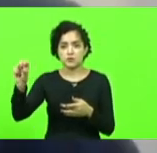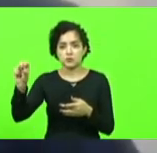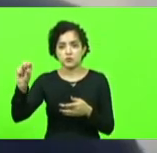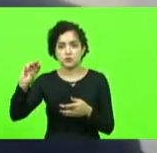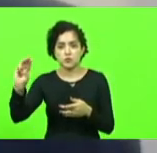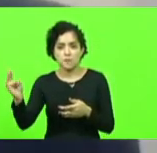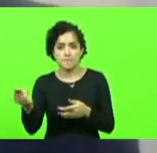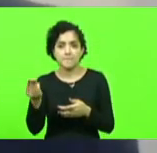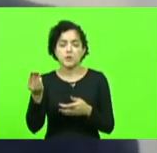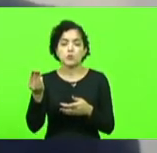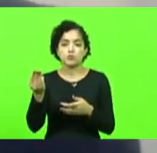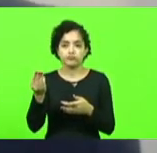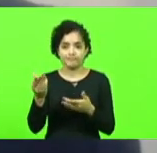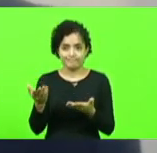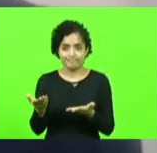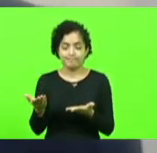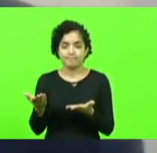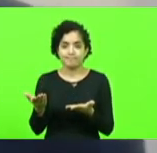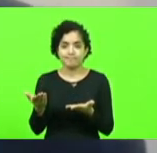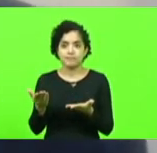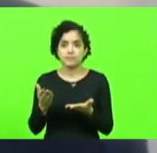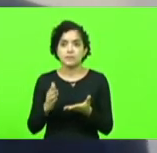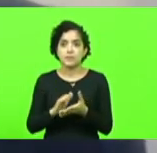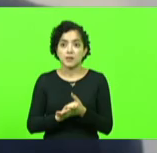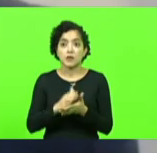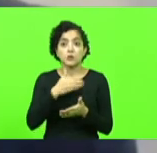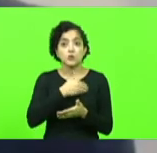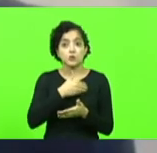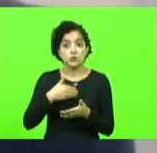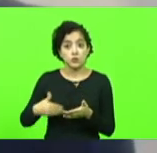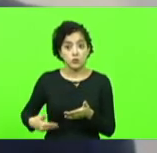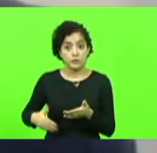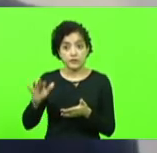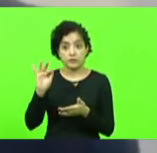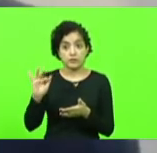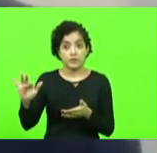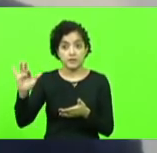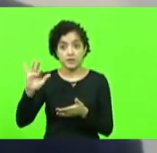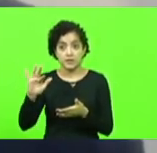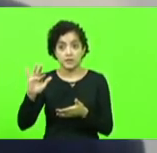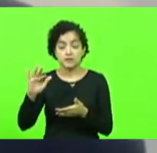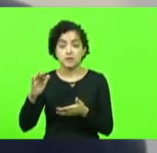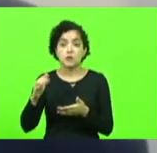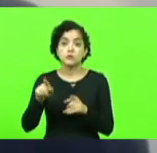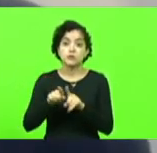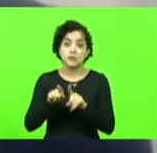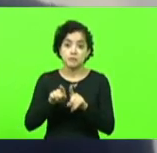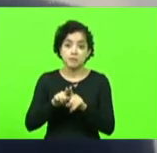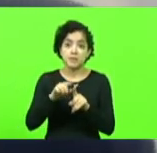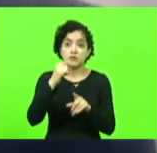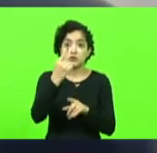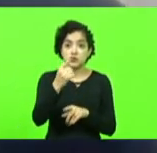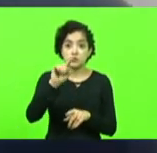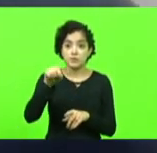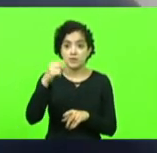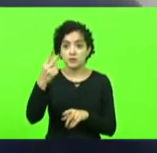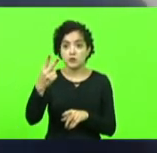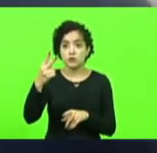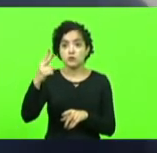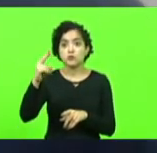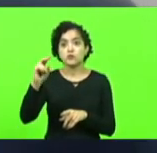R$1.508.000 do Governo Federal e mais uma contrapartida de